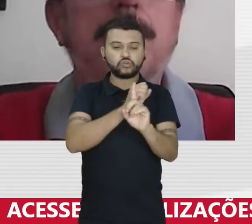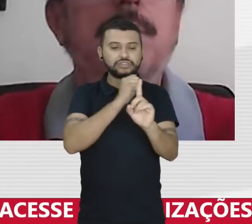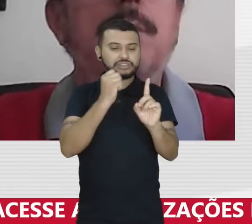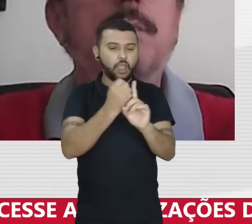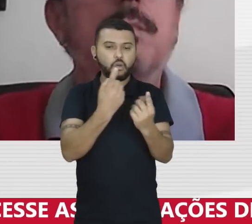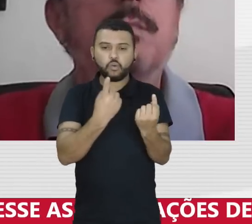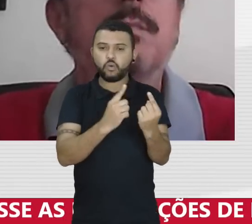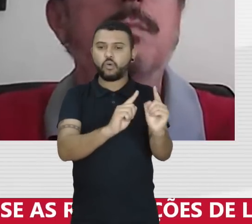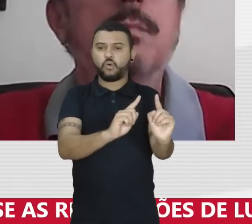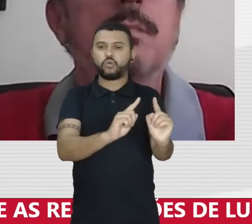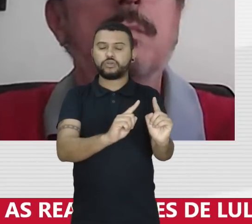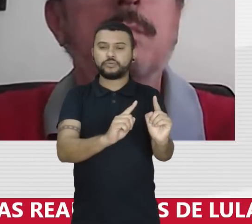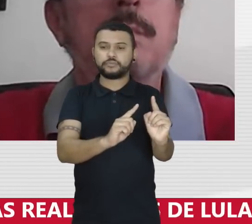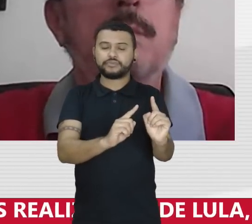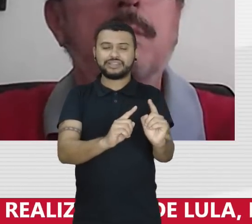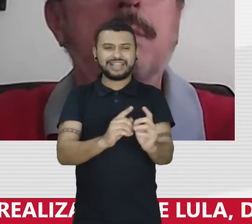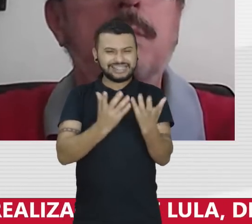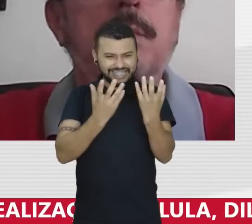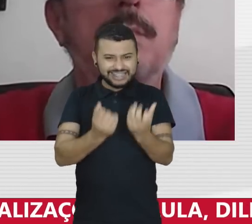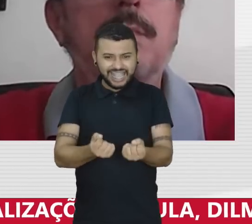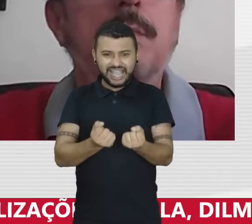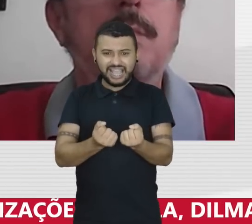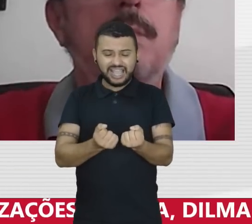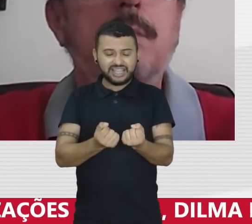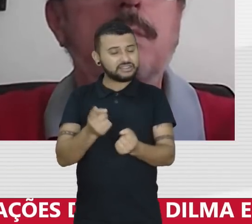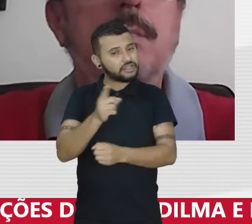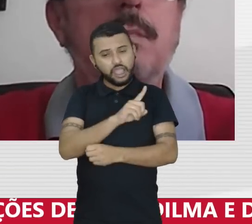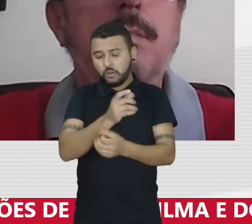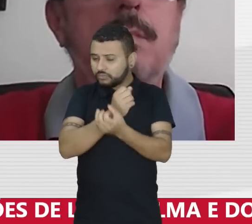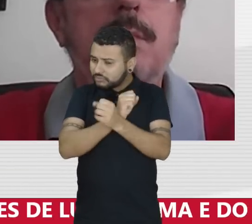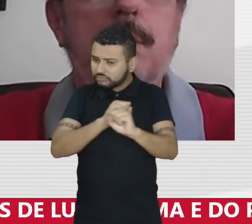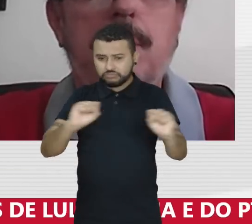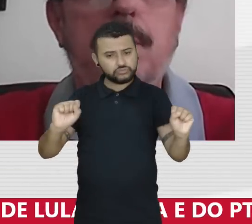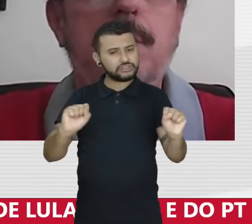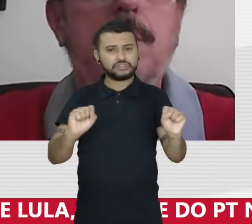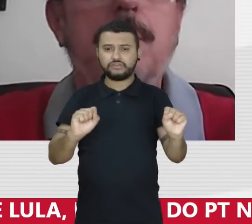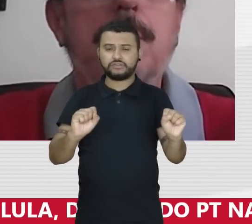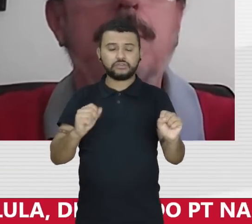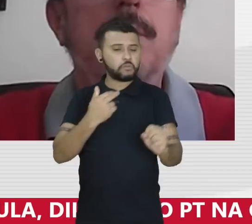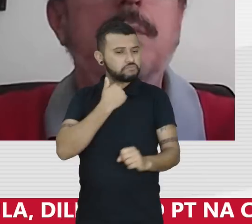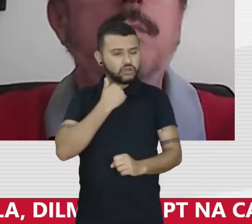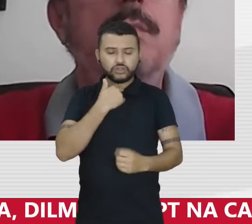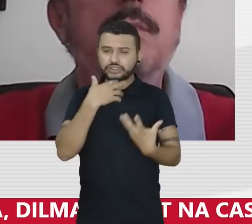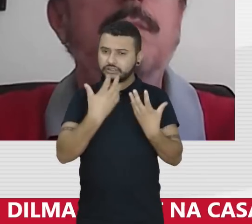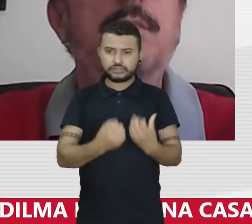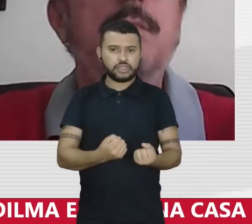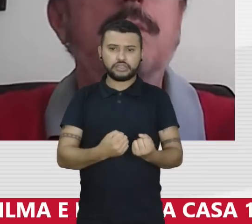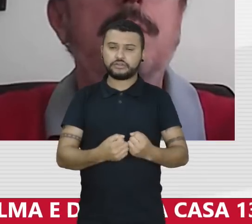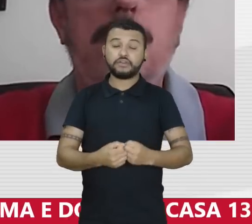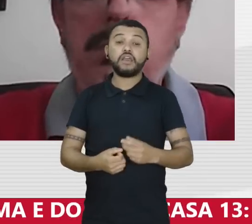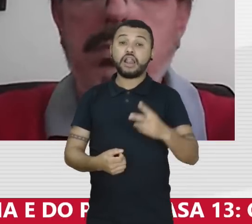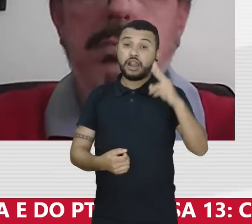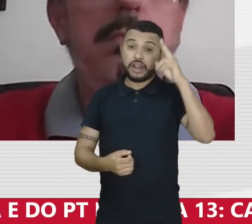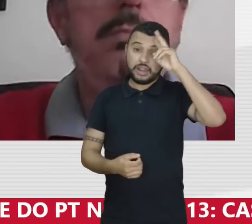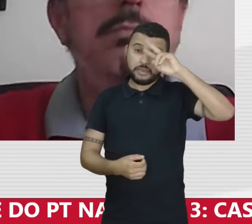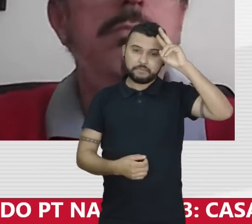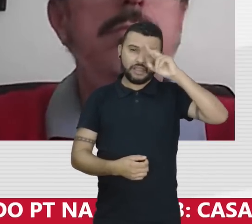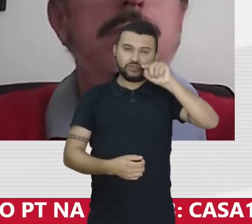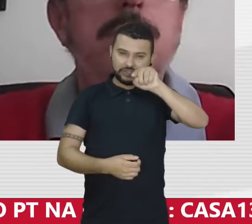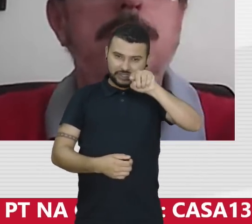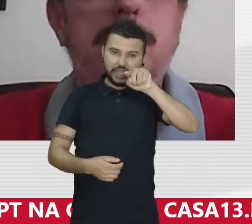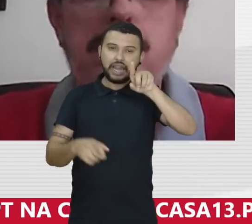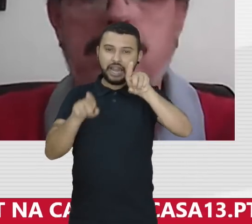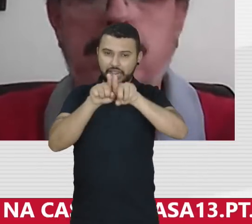da Covid-19 é inaceitável. Embora, vamos lembrar, você lembra, eu também